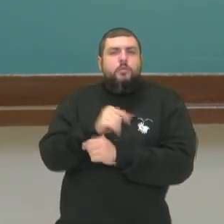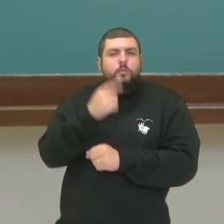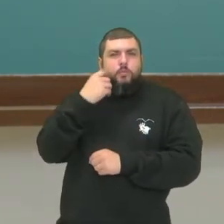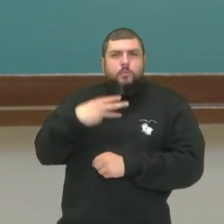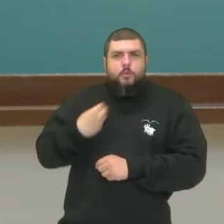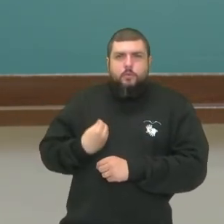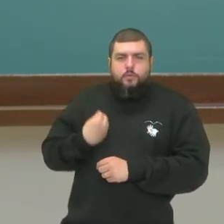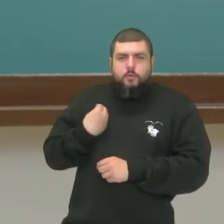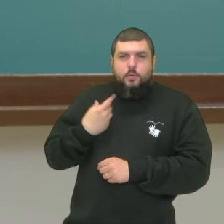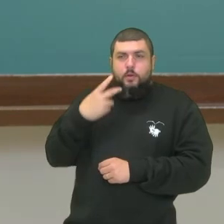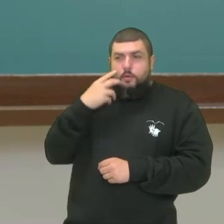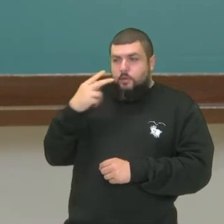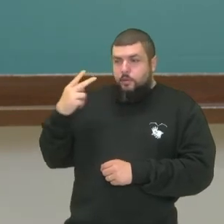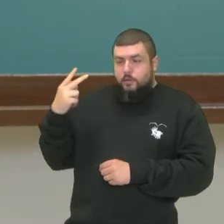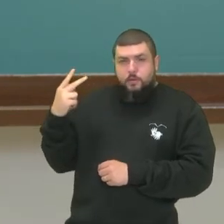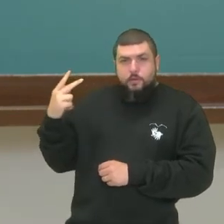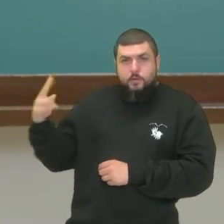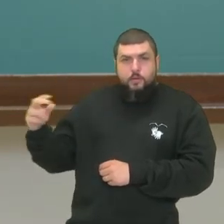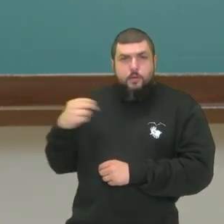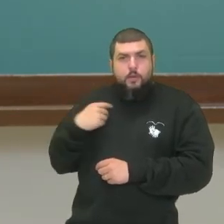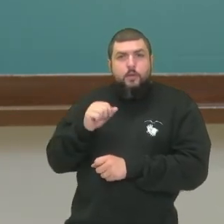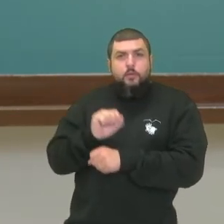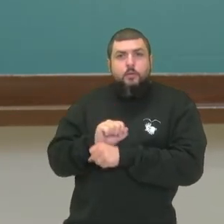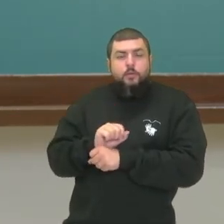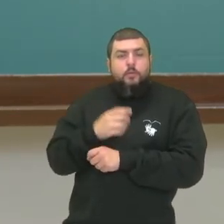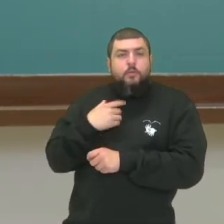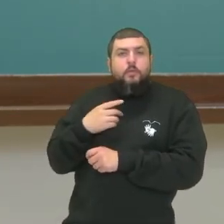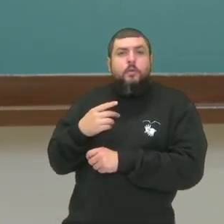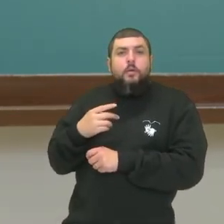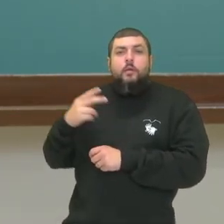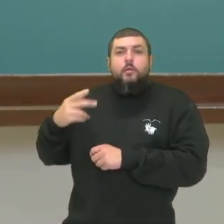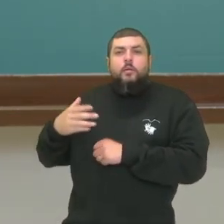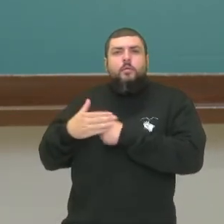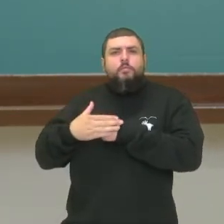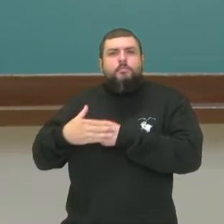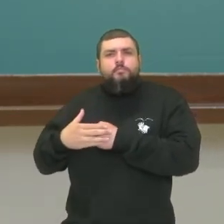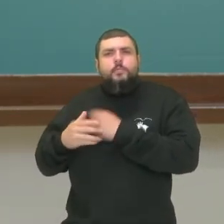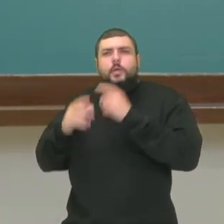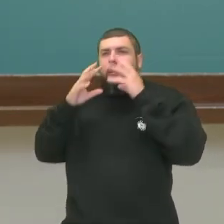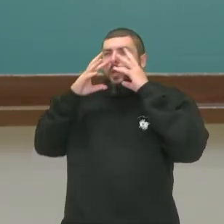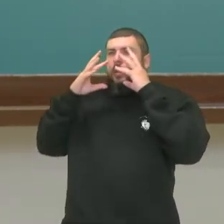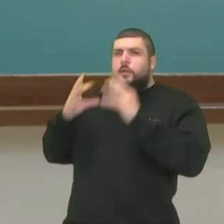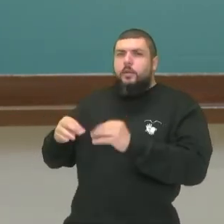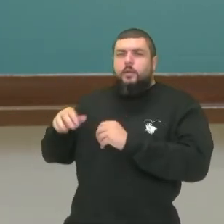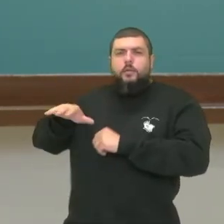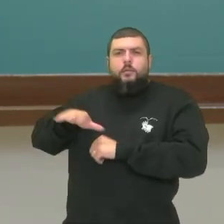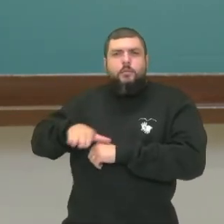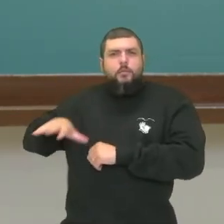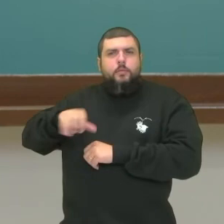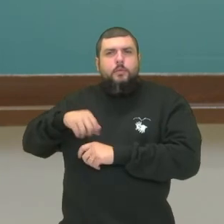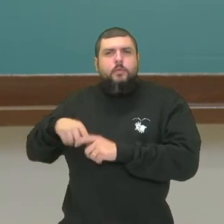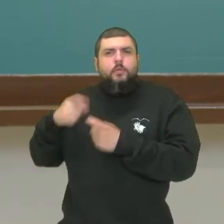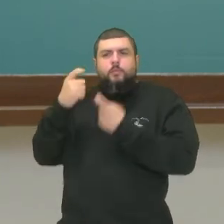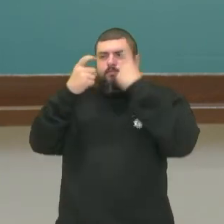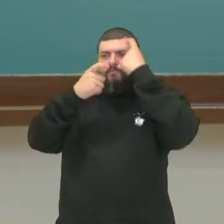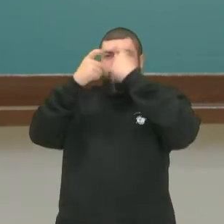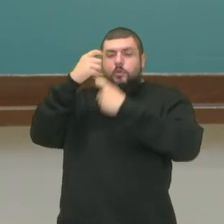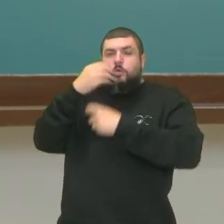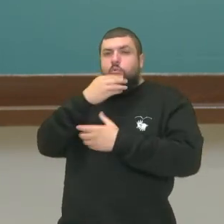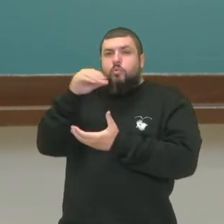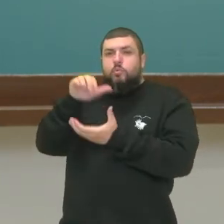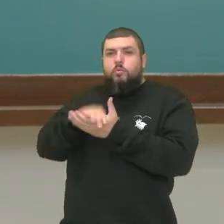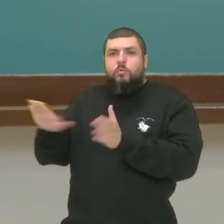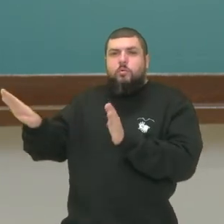naquele momento, né? O ser atenciosa, o estar preocupada com o marido que chegaria, o cuidar bem